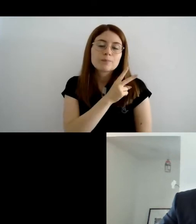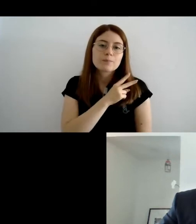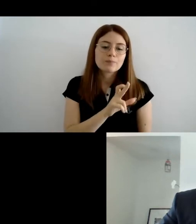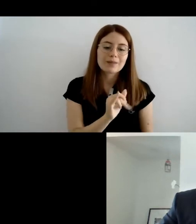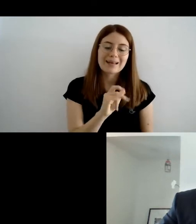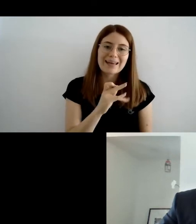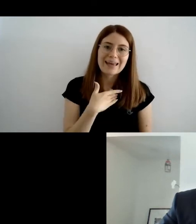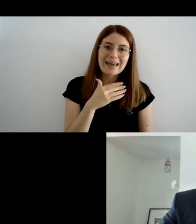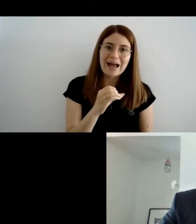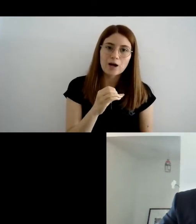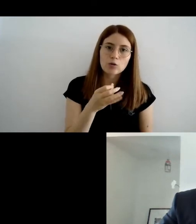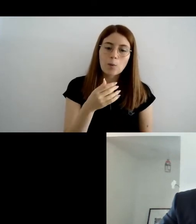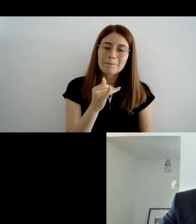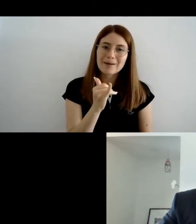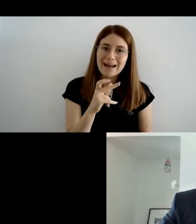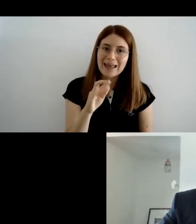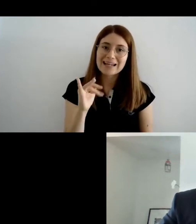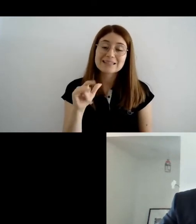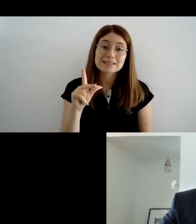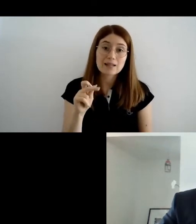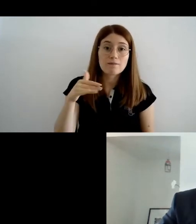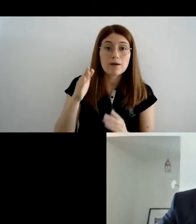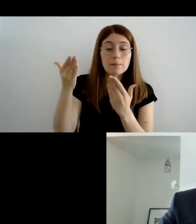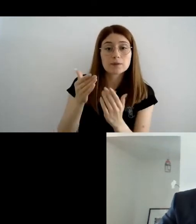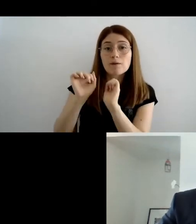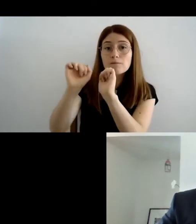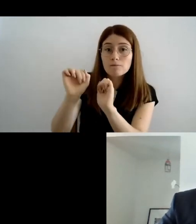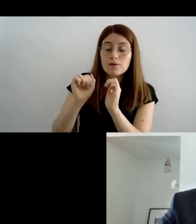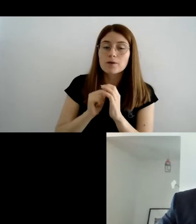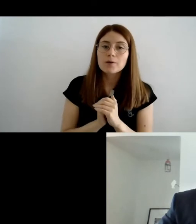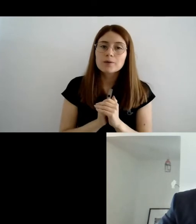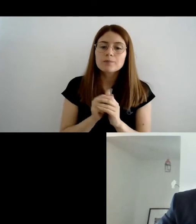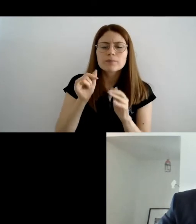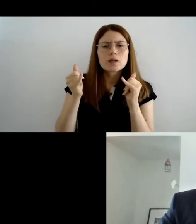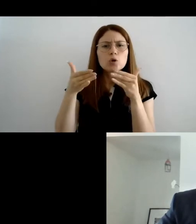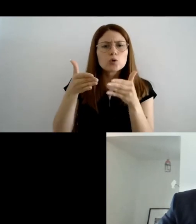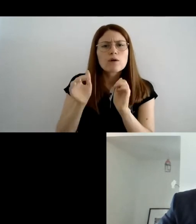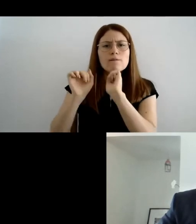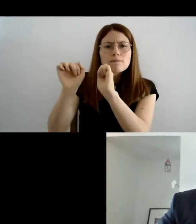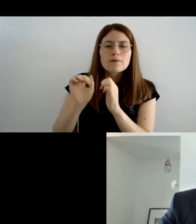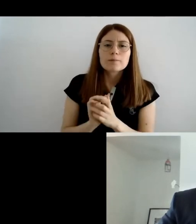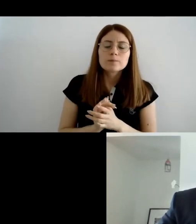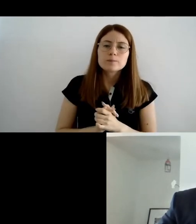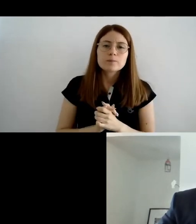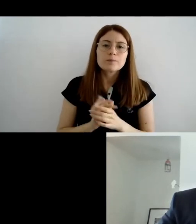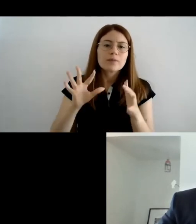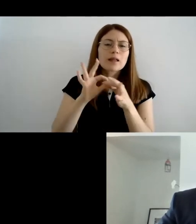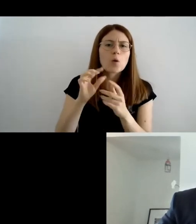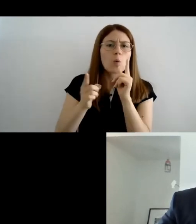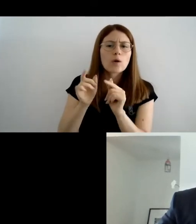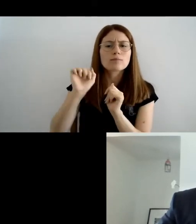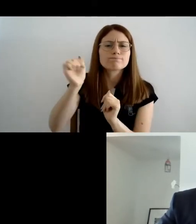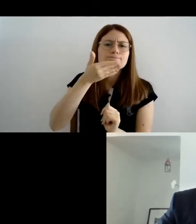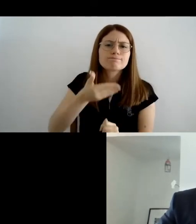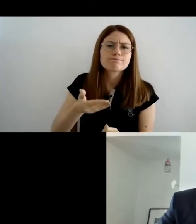Silva, que irá fazer então a sua apresentação e a sua introdução àquilo que é o seu repertório